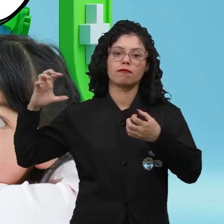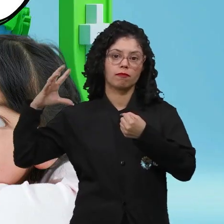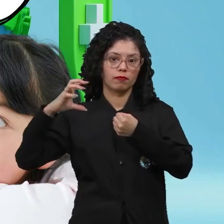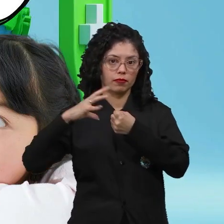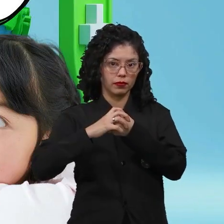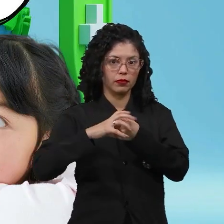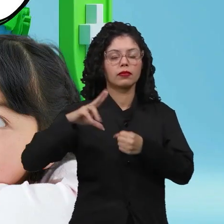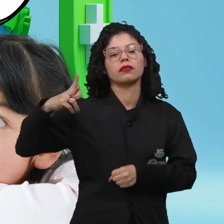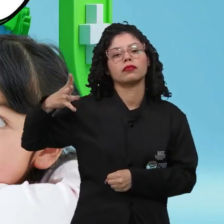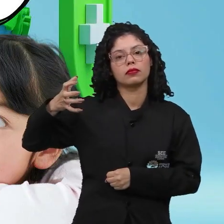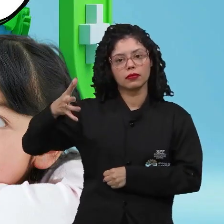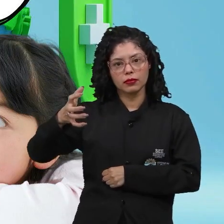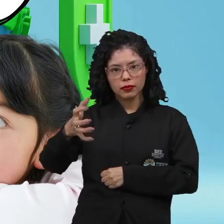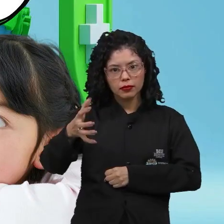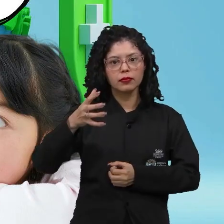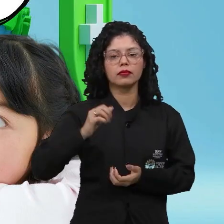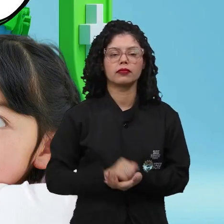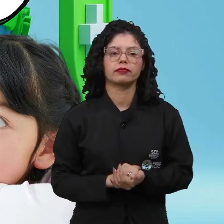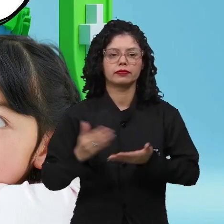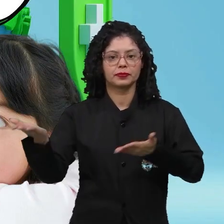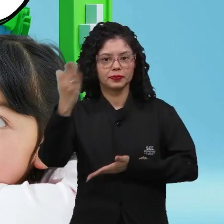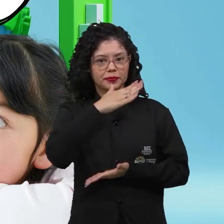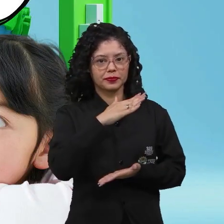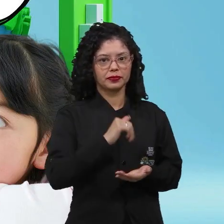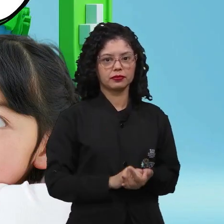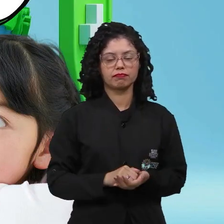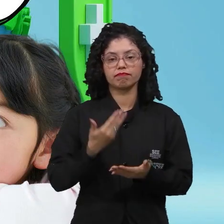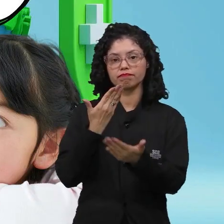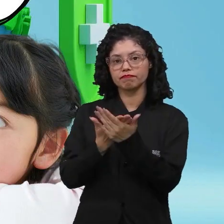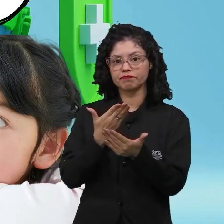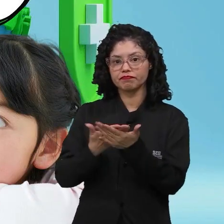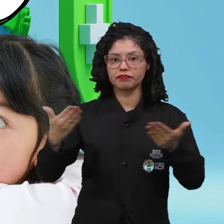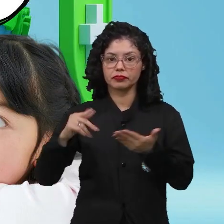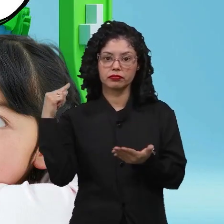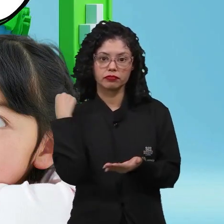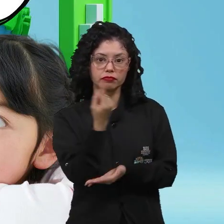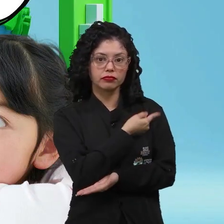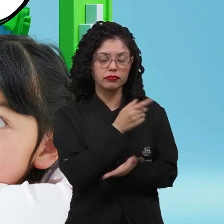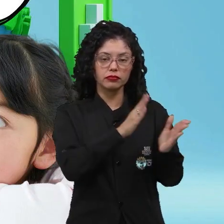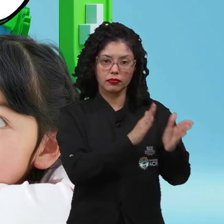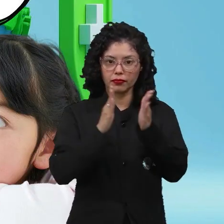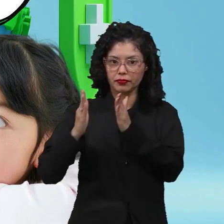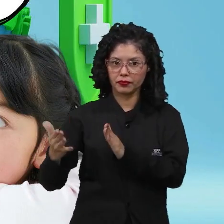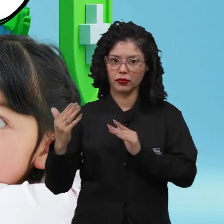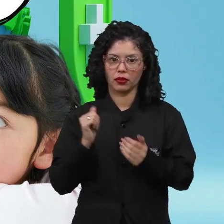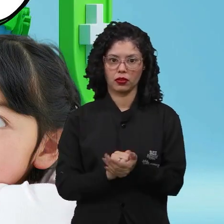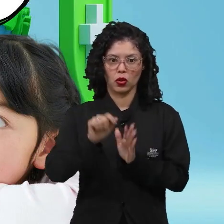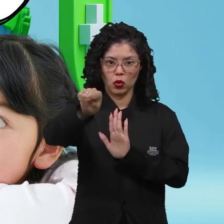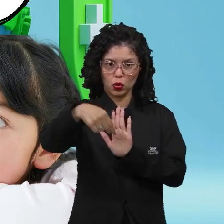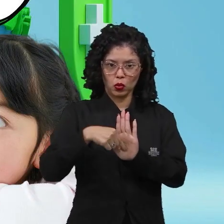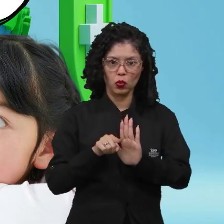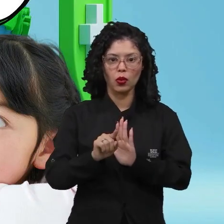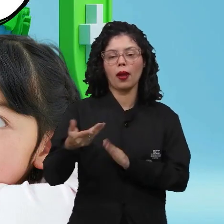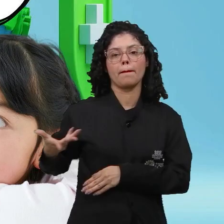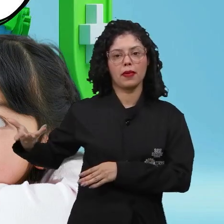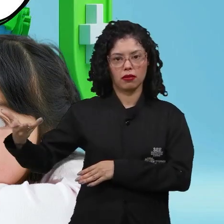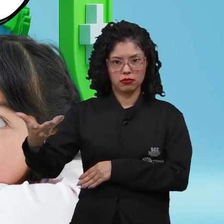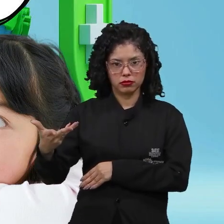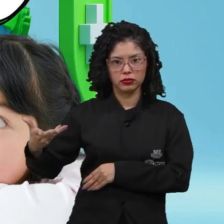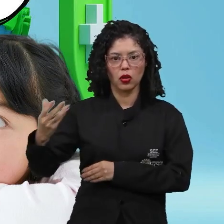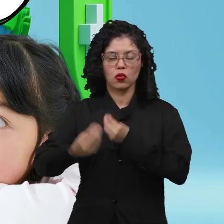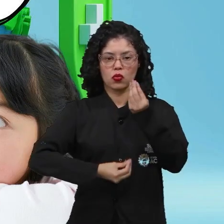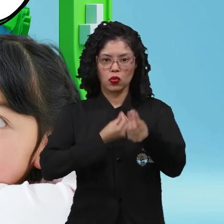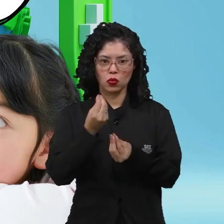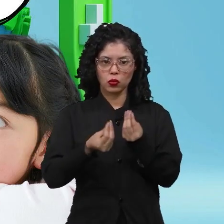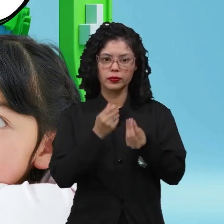e bactérias. Então, vamos lá. Então, nessa aula, gente, a gente vai falar sobre a parte de imunologia básica, né? Como